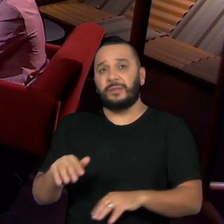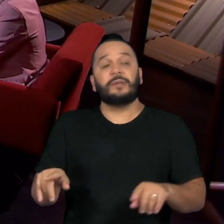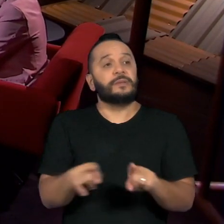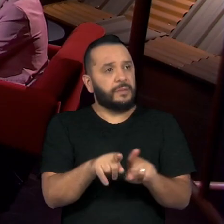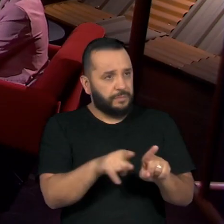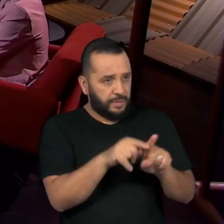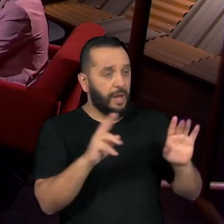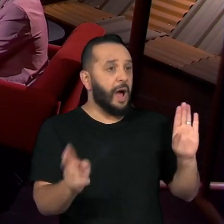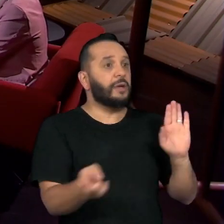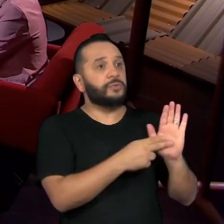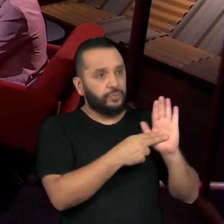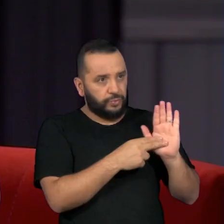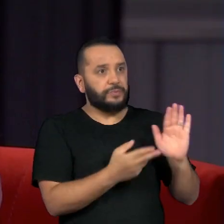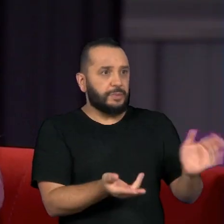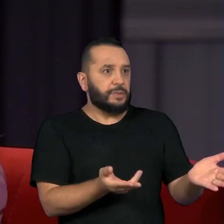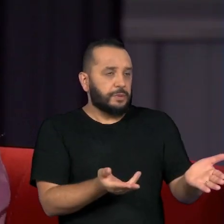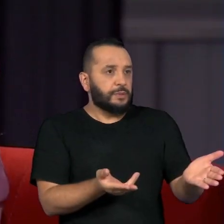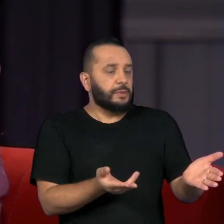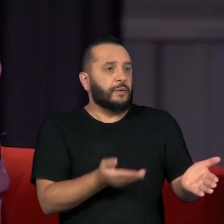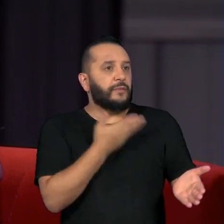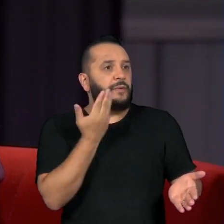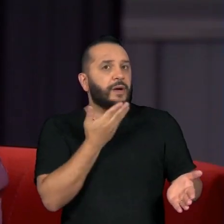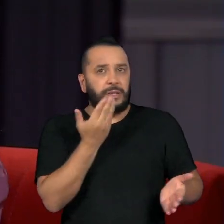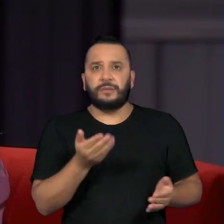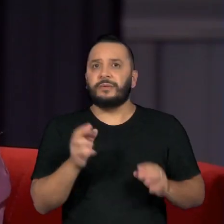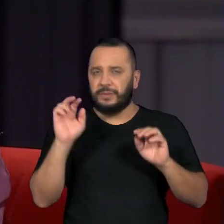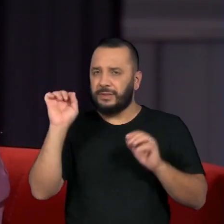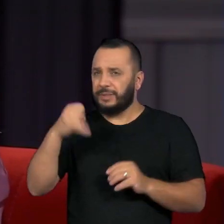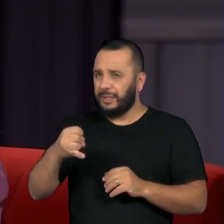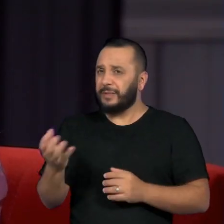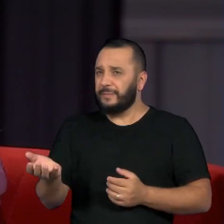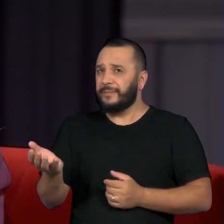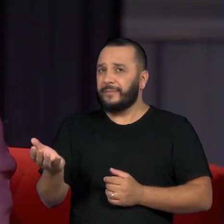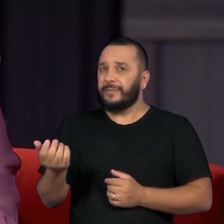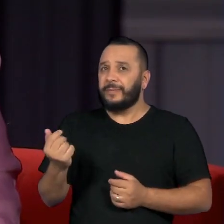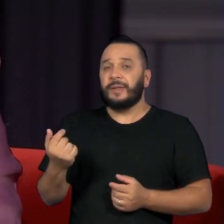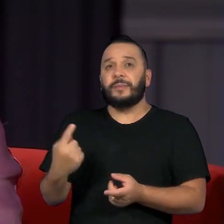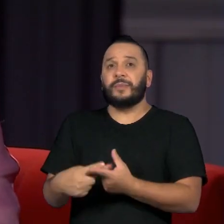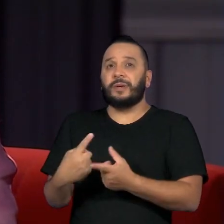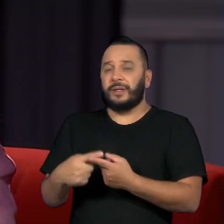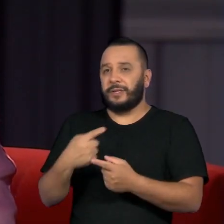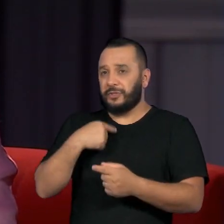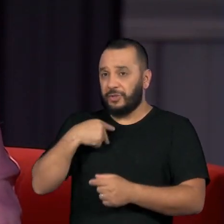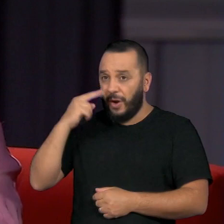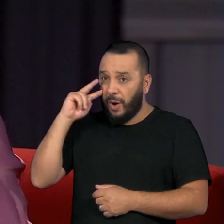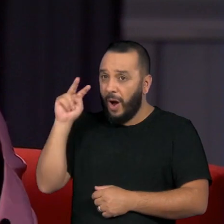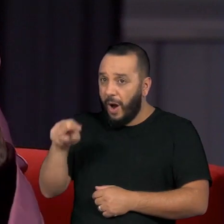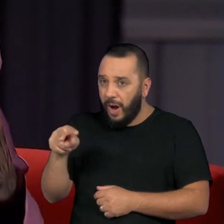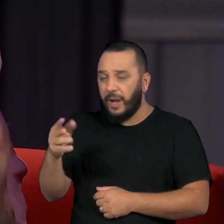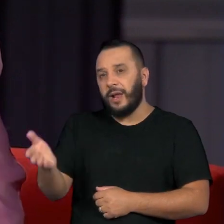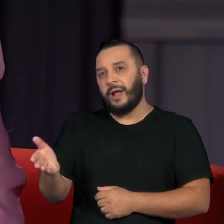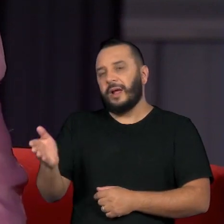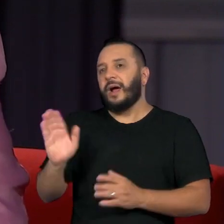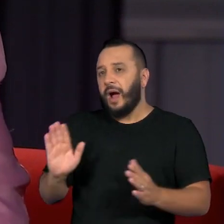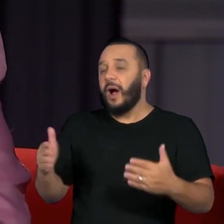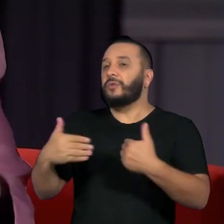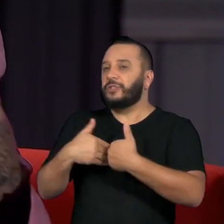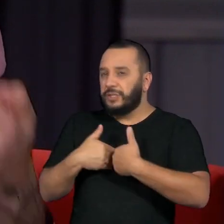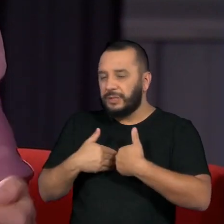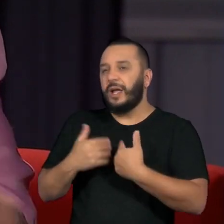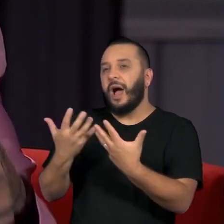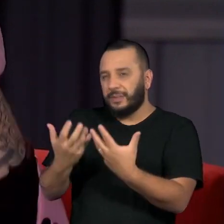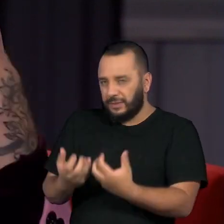assumir essas Exato, posições. exato. Para olhar para isso. Olhar para esse espectro. Porque primeiro a gente precisa olhar para depois a gente se ver ali